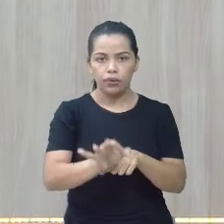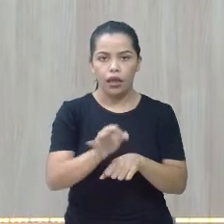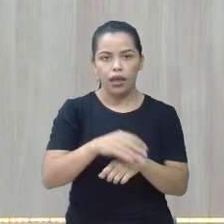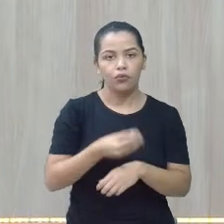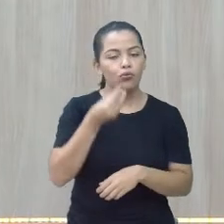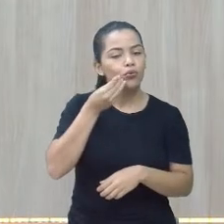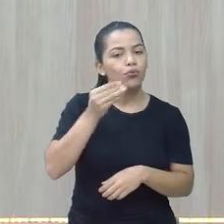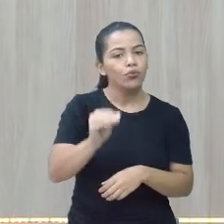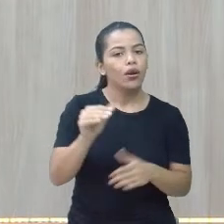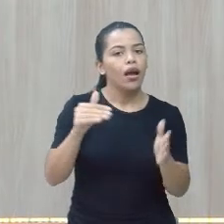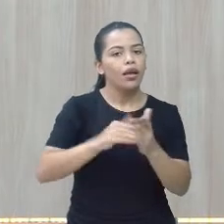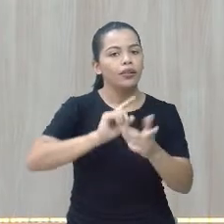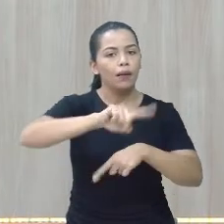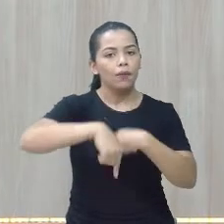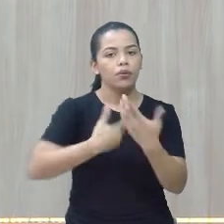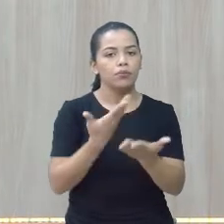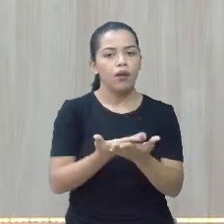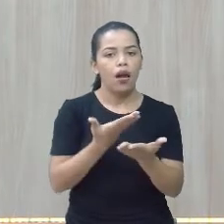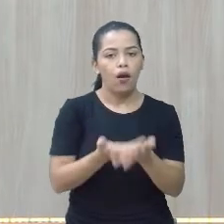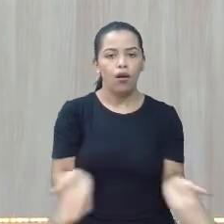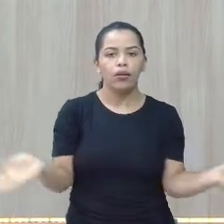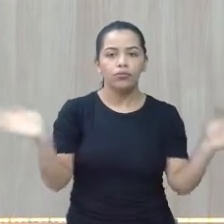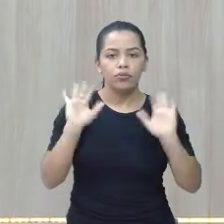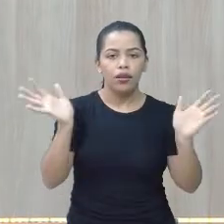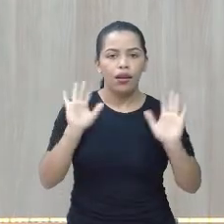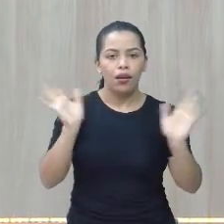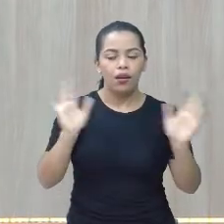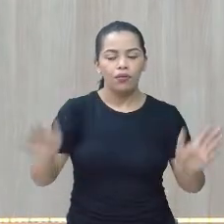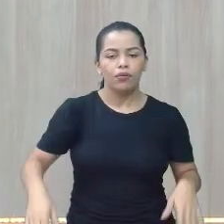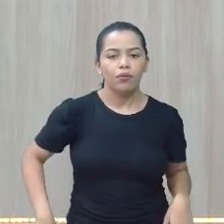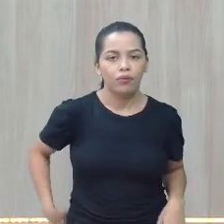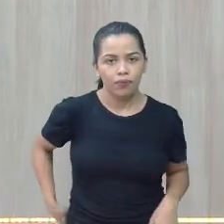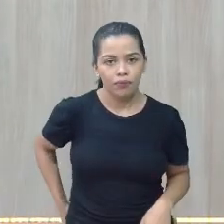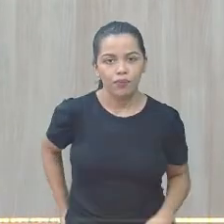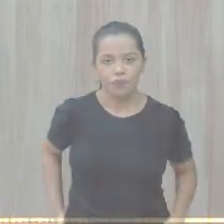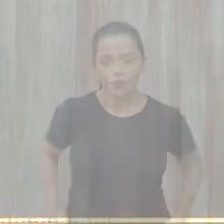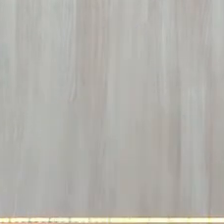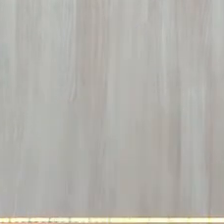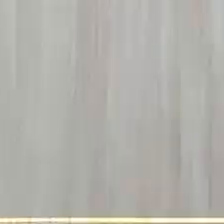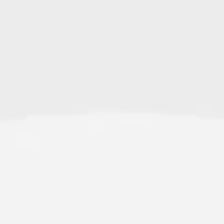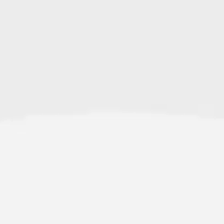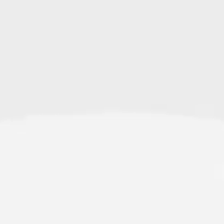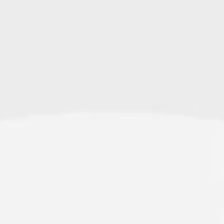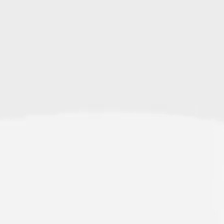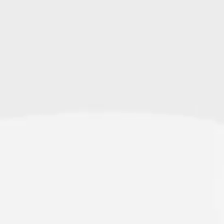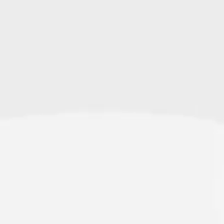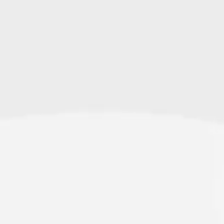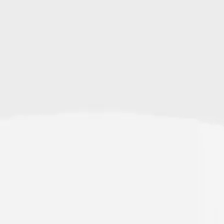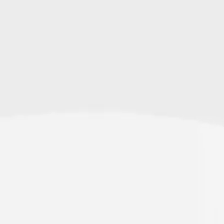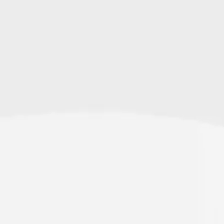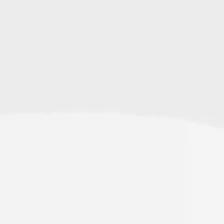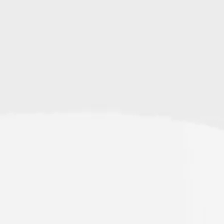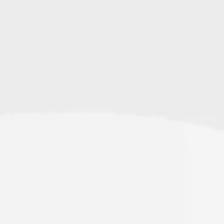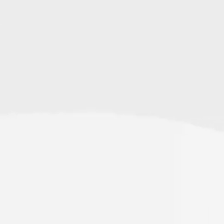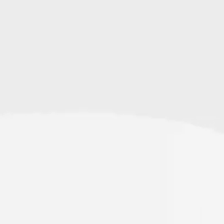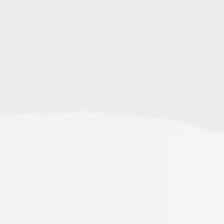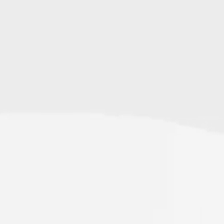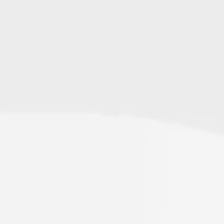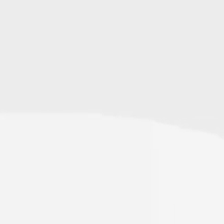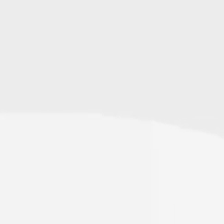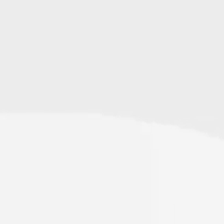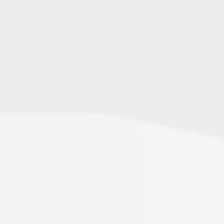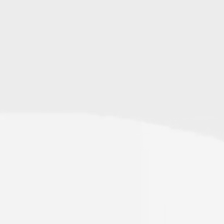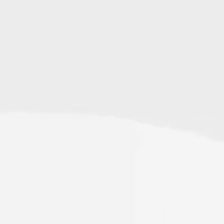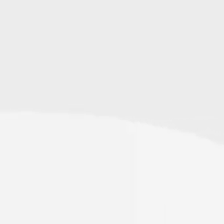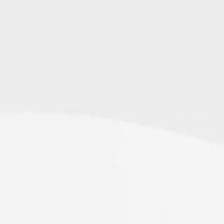Um cheiro e até a próxima aula. Tchau, tchau. Obrigada.